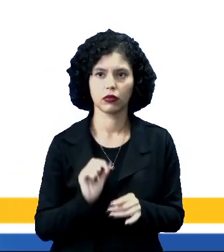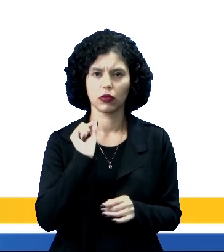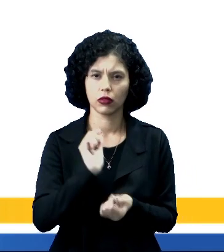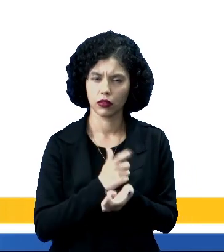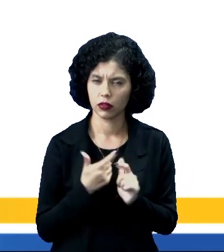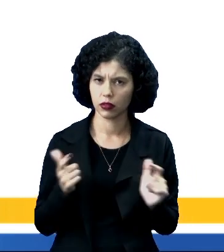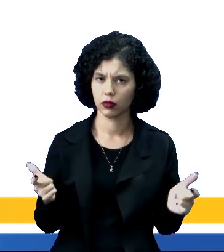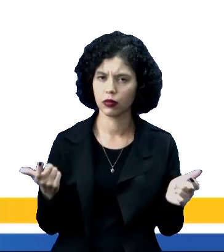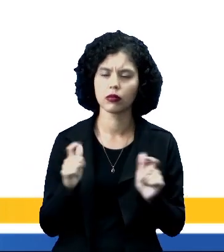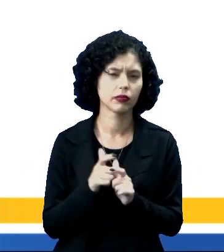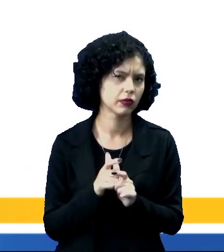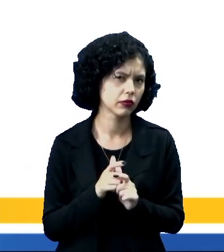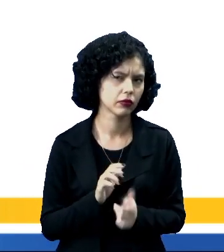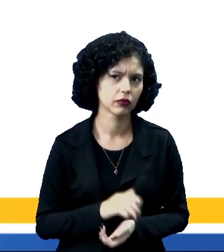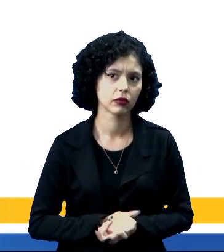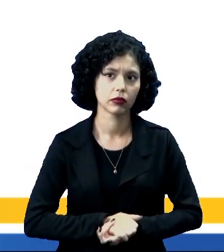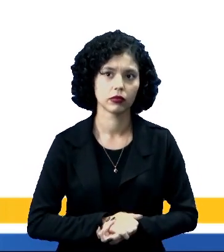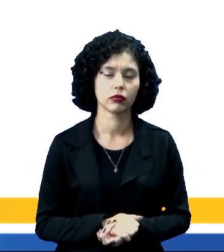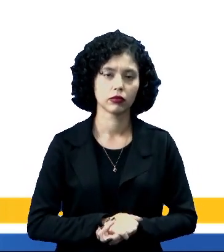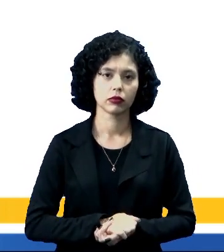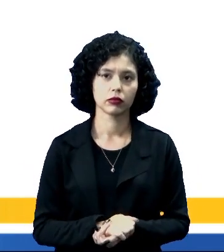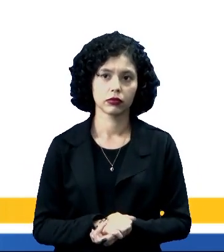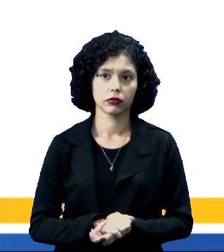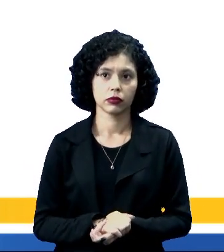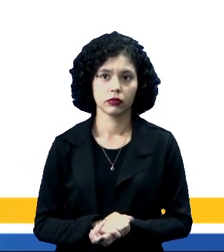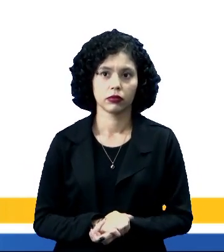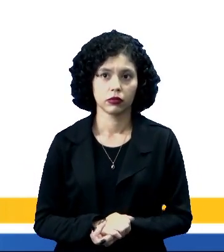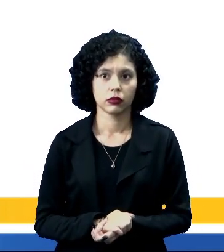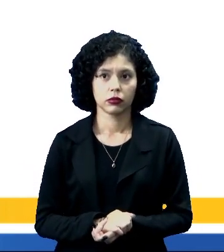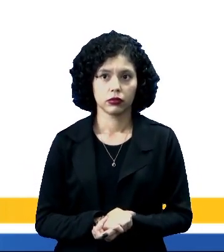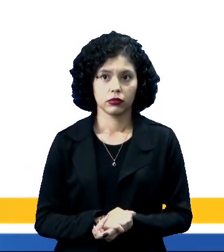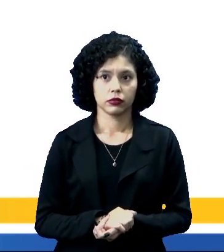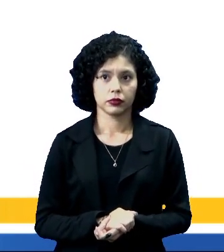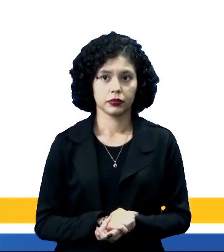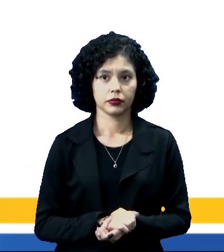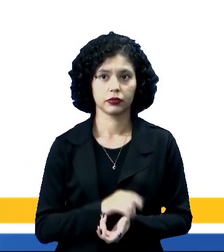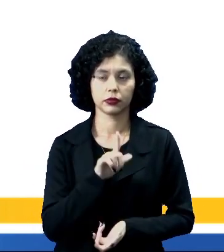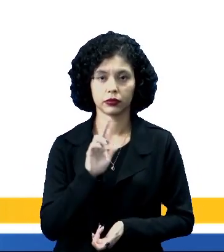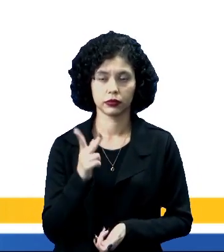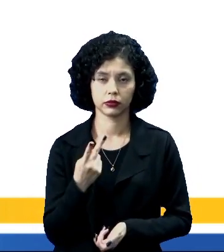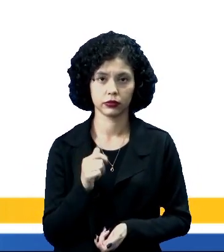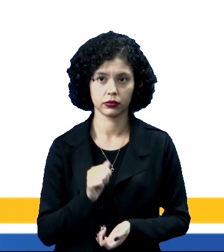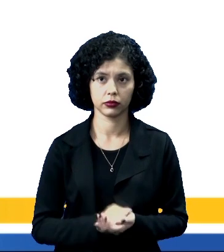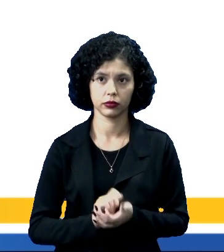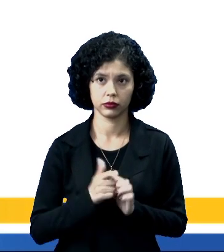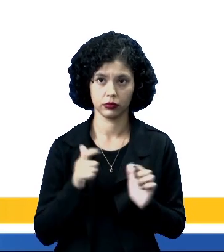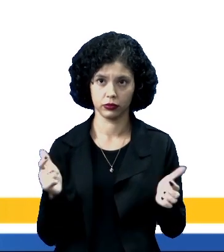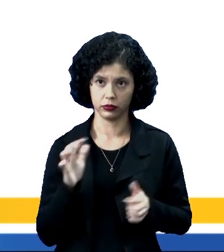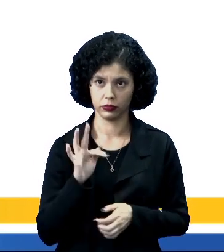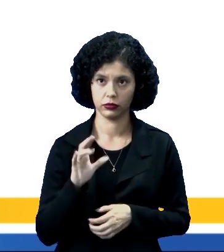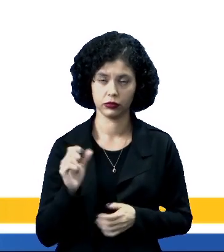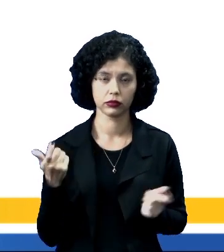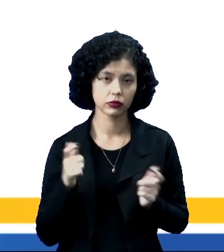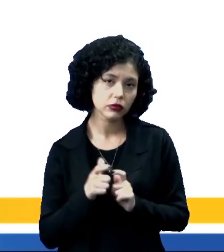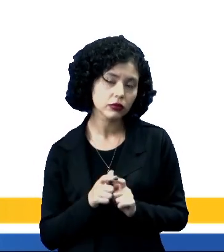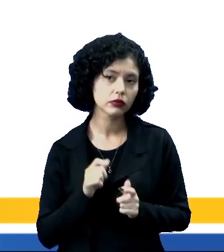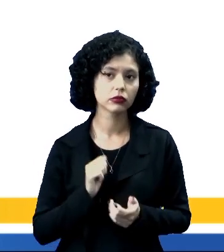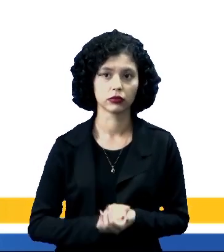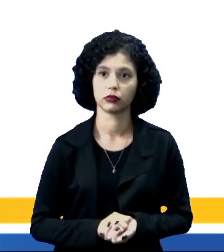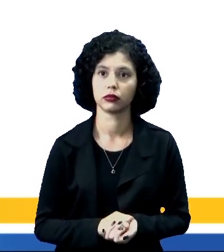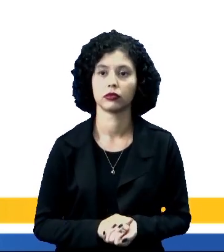que aumenta ou diminui e aí letra A quando os níveis de LH aumenta e de FSH